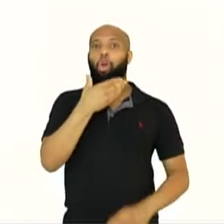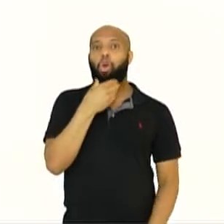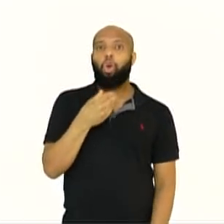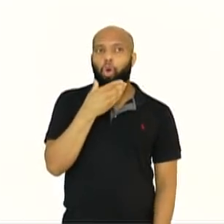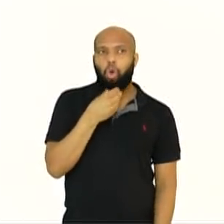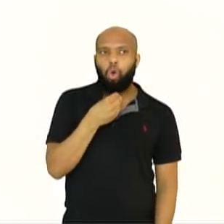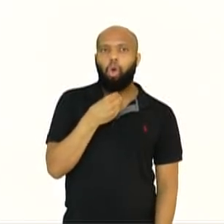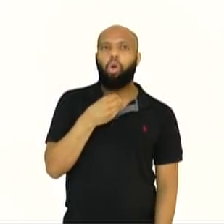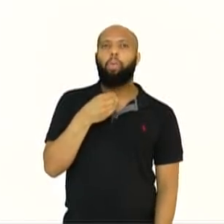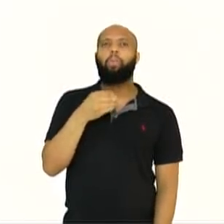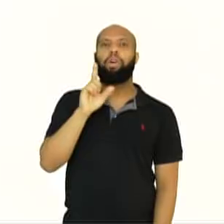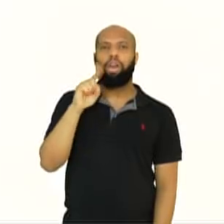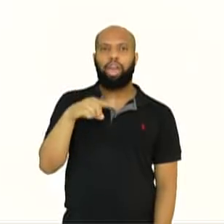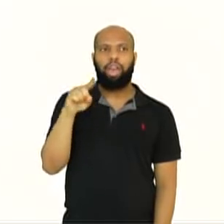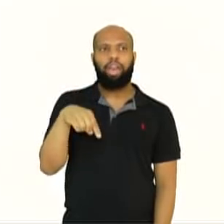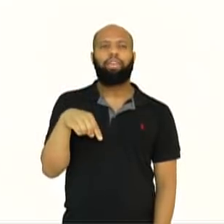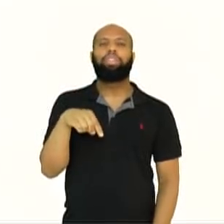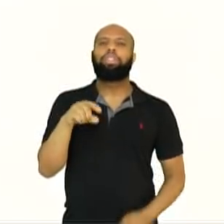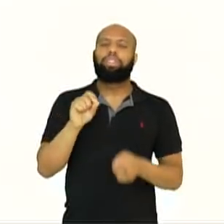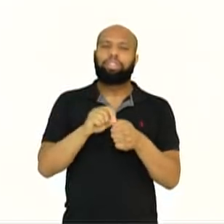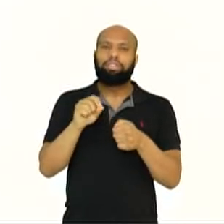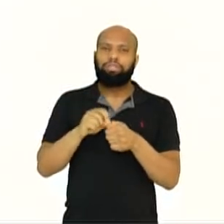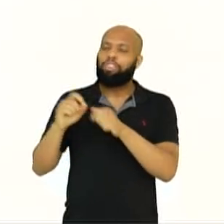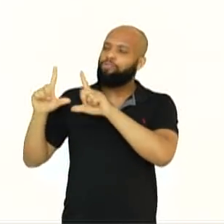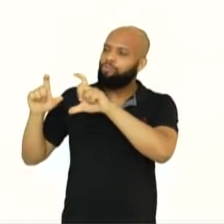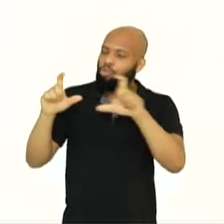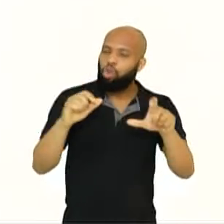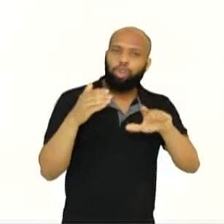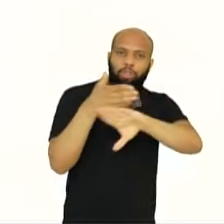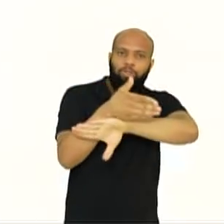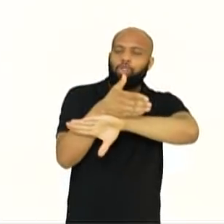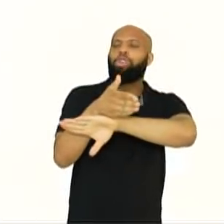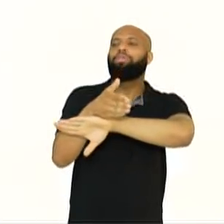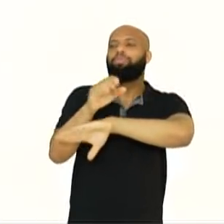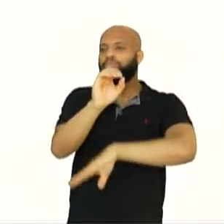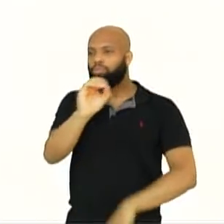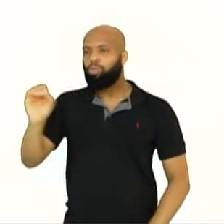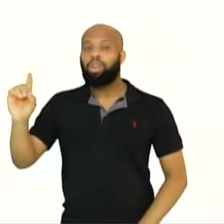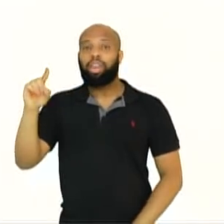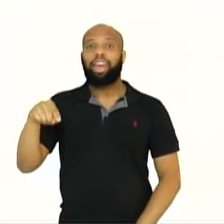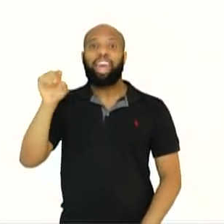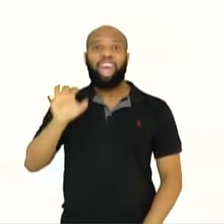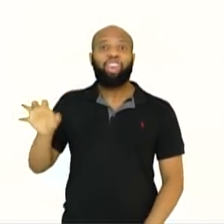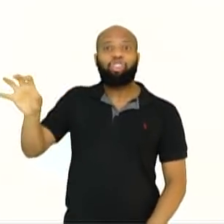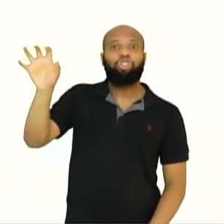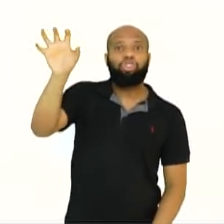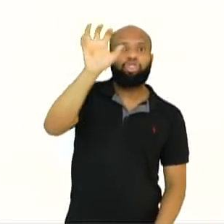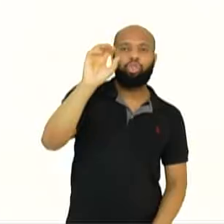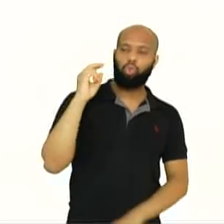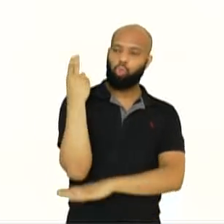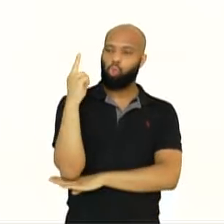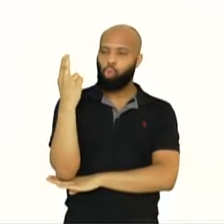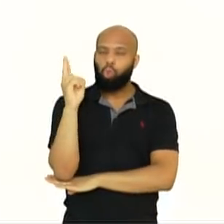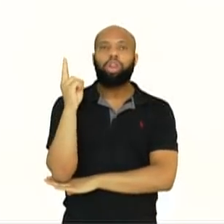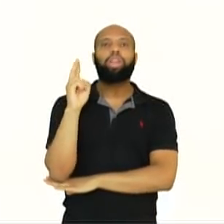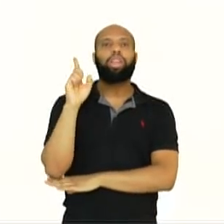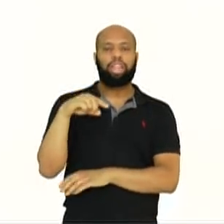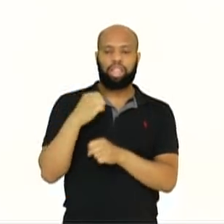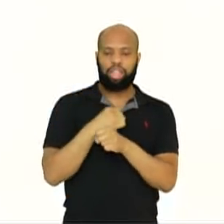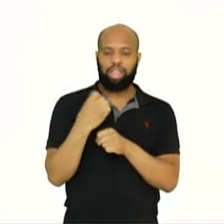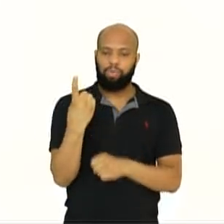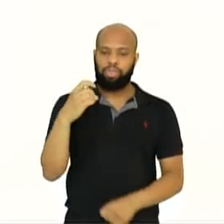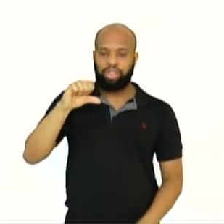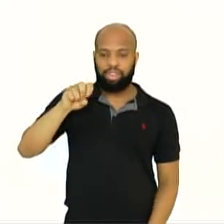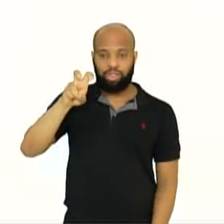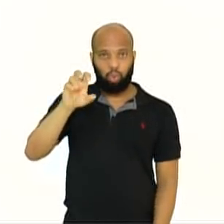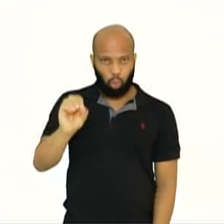boa, como diz o Oso, Vladimir Kozak, foi lá para o oeste, naquela região de Umuarama, no final da década de 50, lá